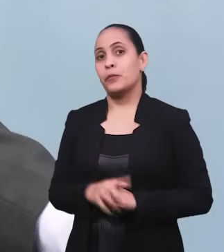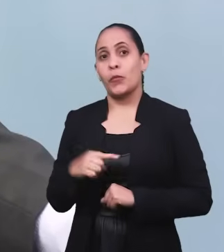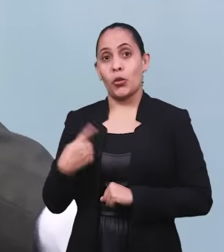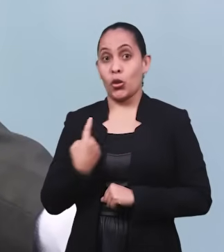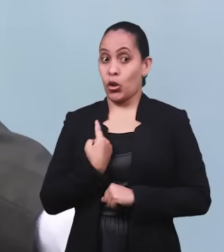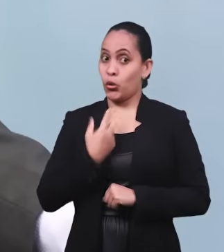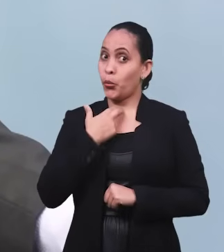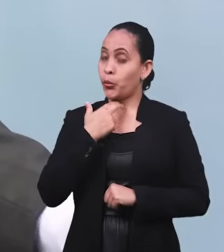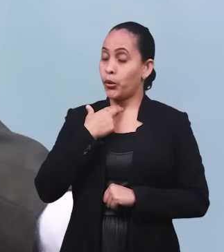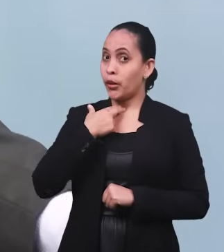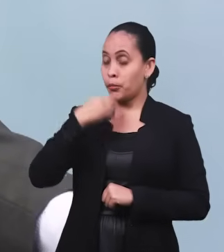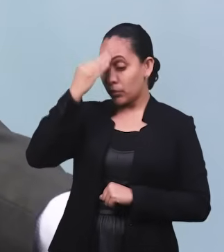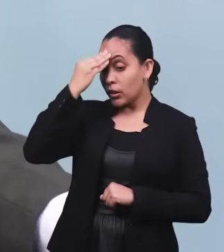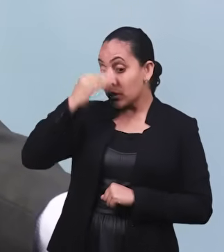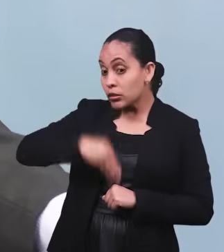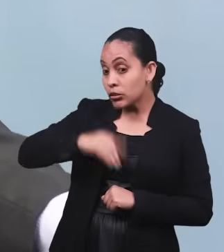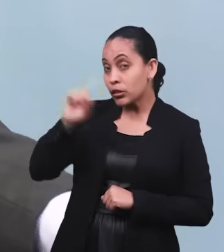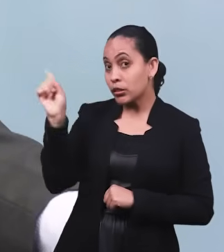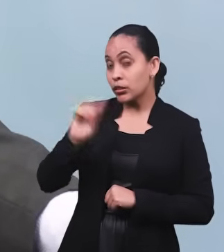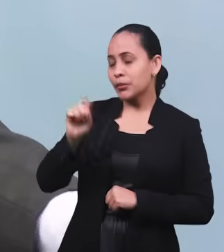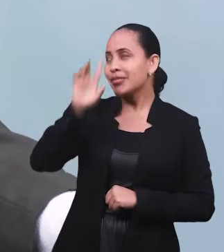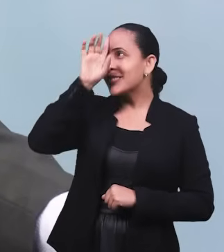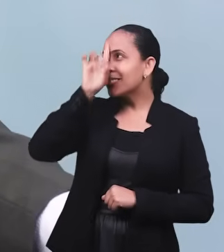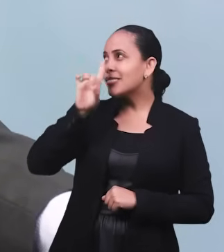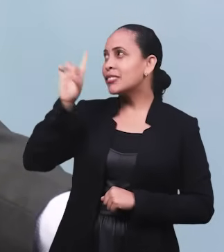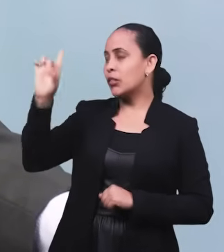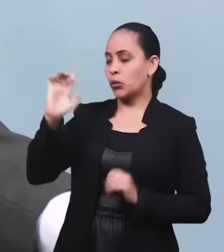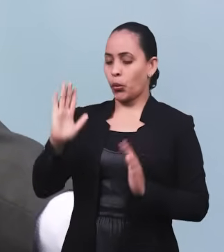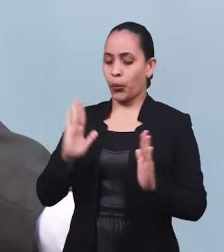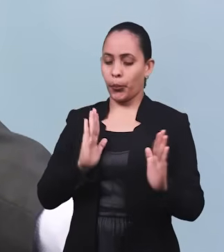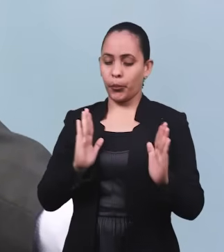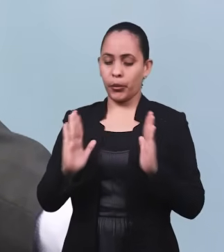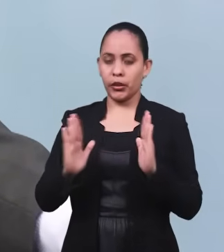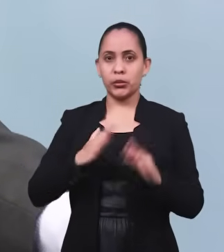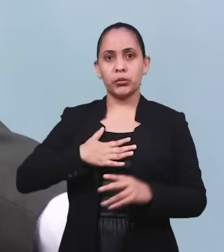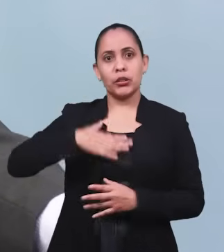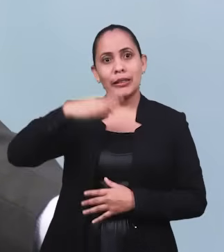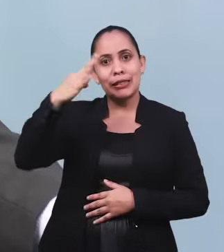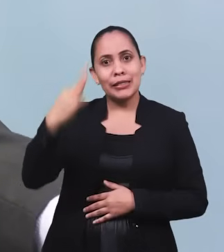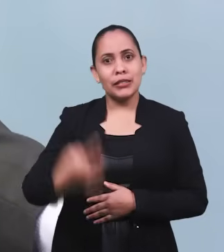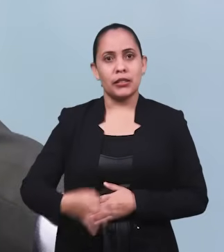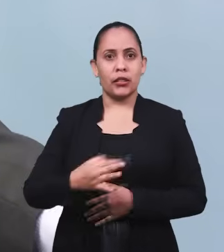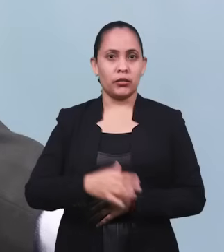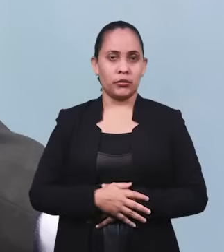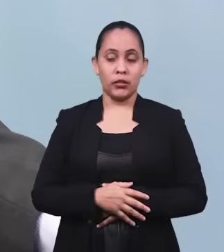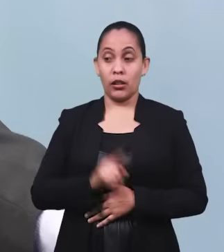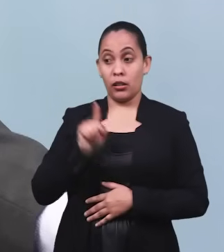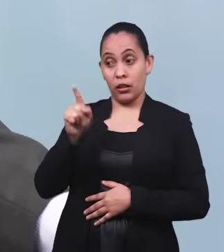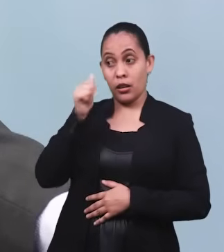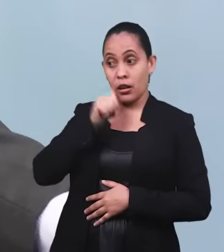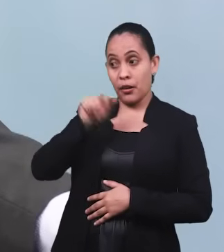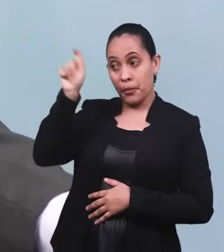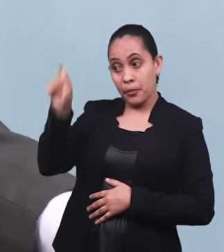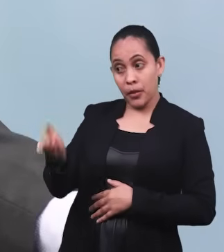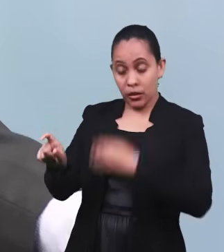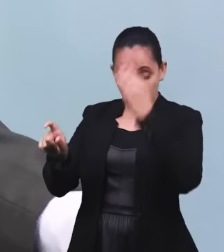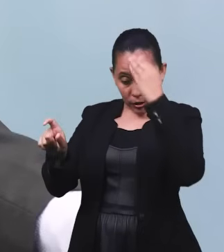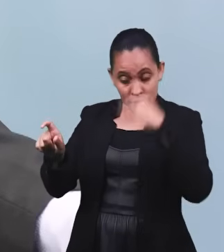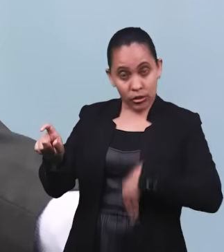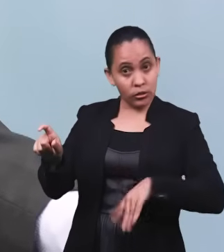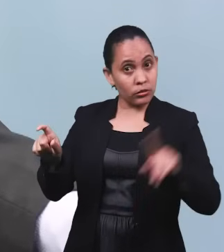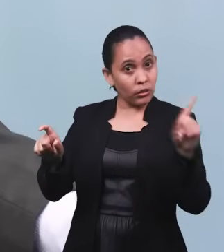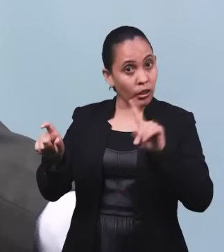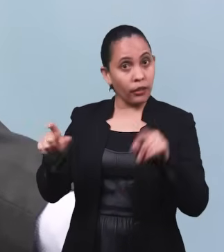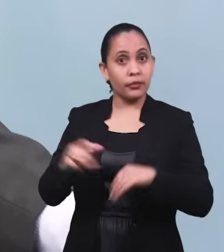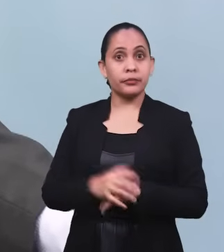não podemos desistir, porque Deus ele tem o tempo dele para agir. Então a irmã Terezinha, ela não desistiu,